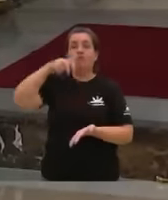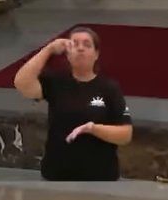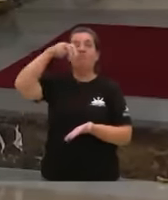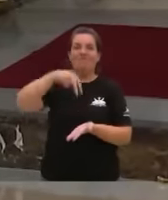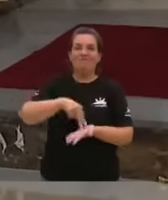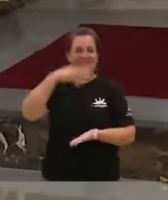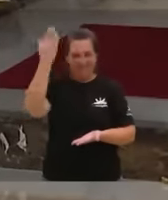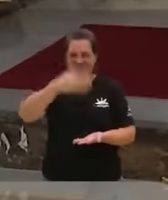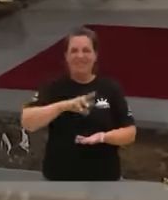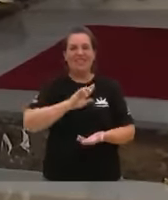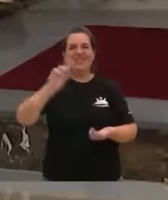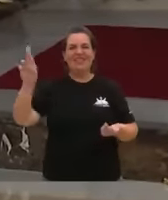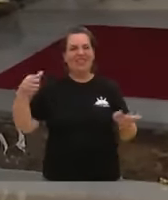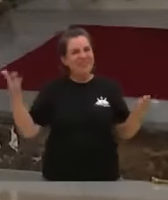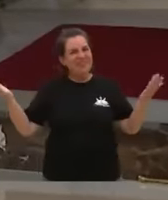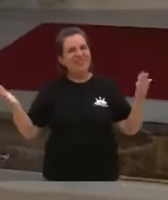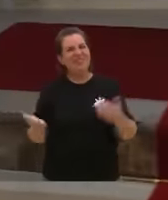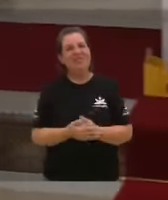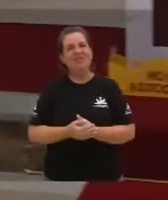Senhor.